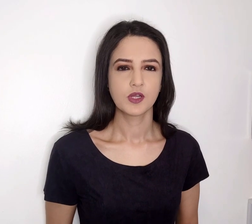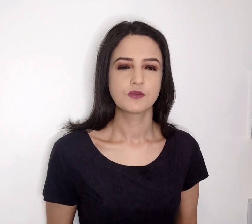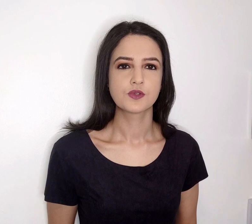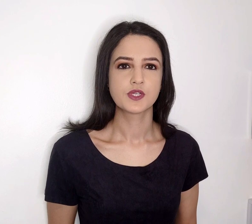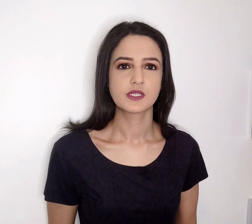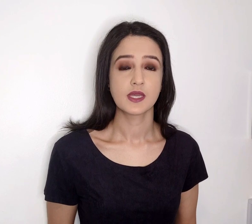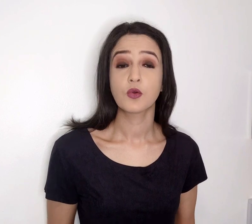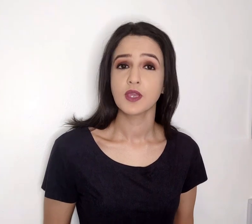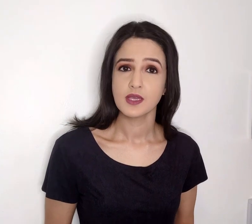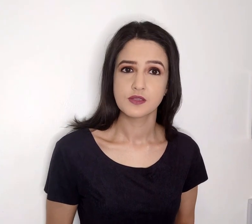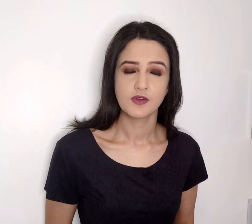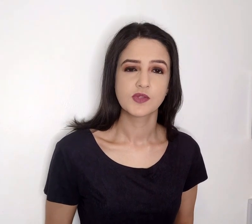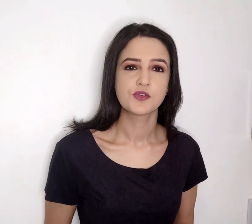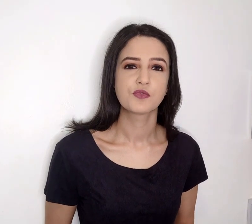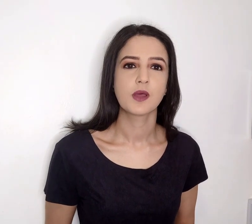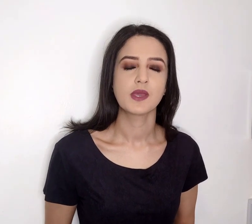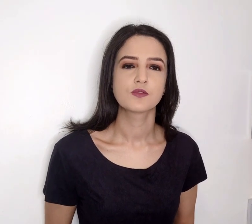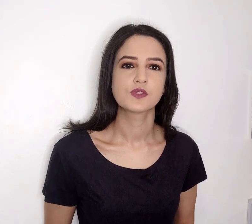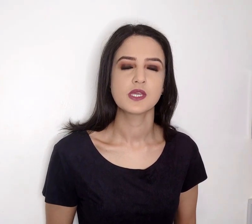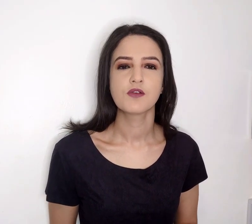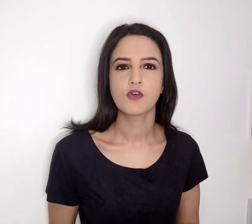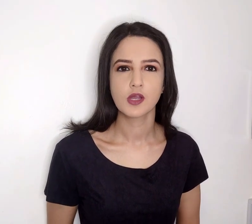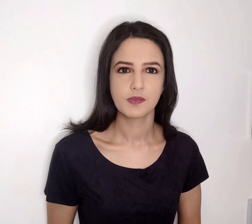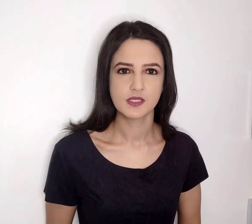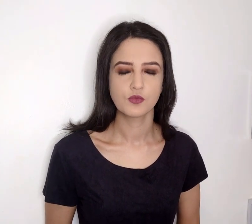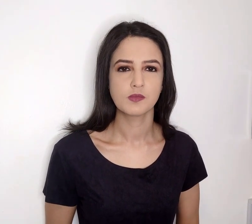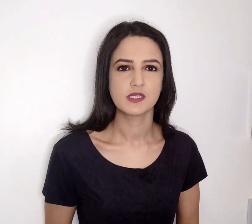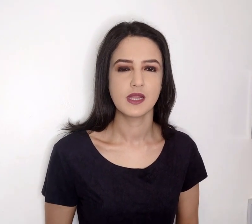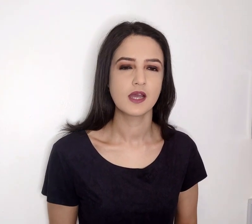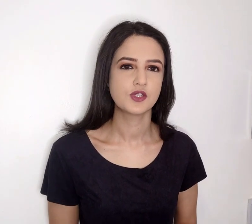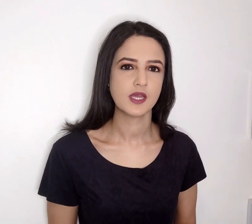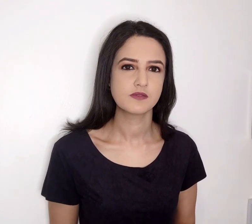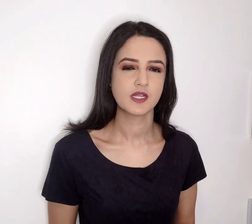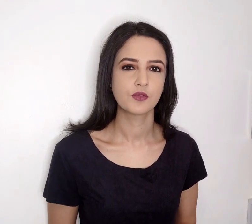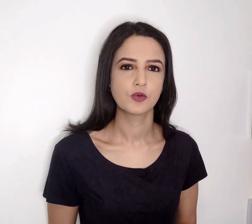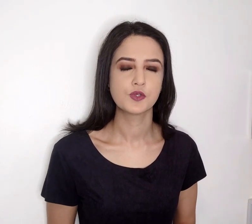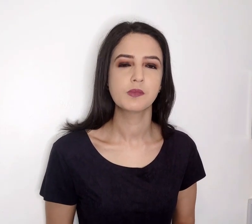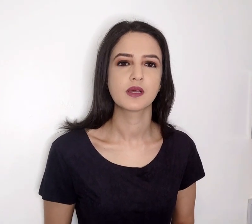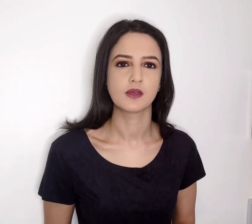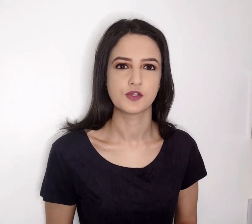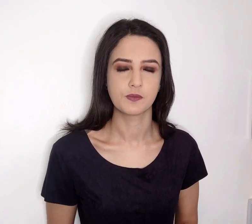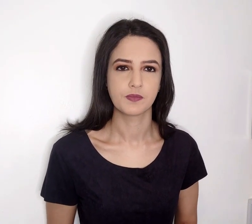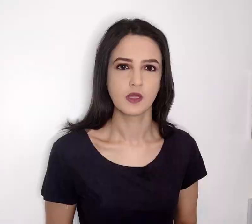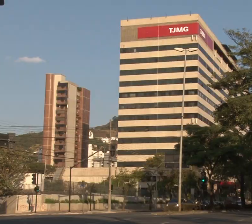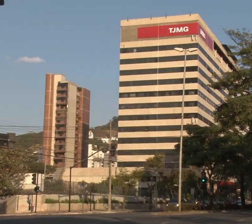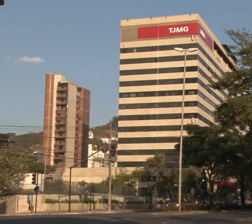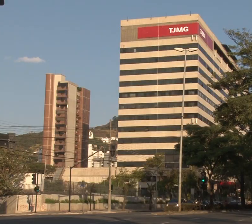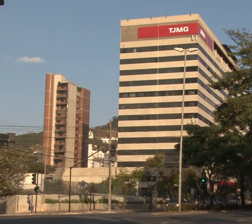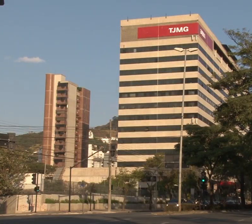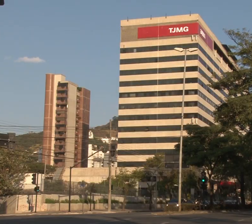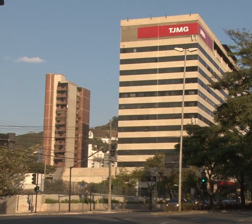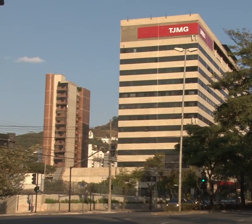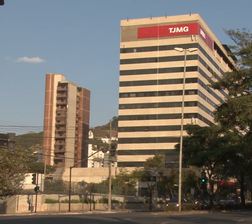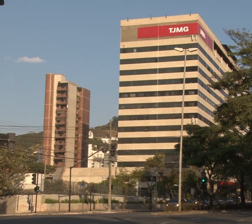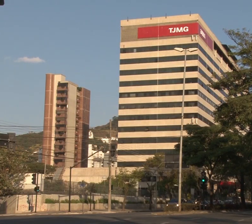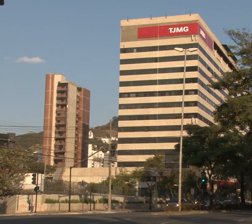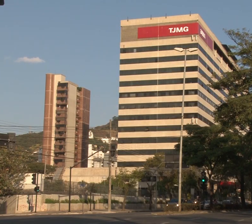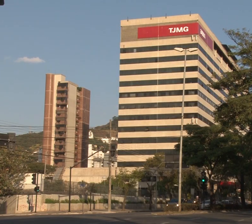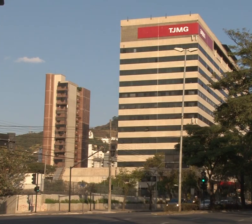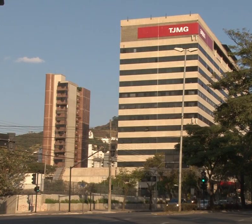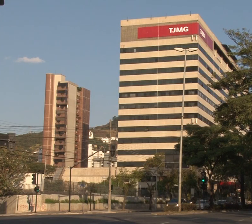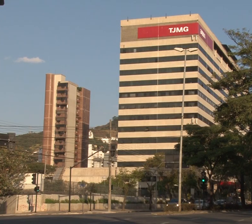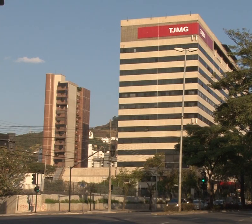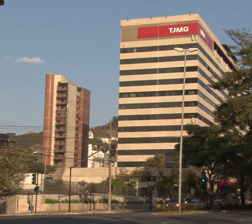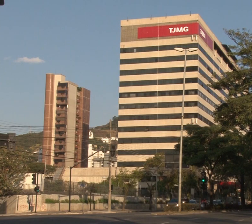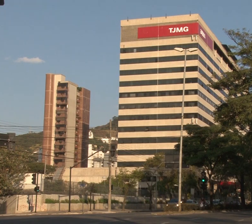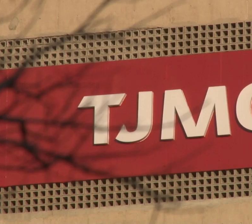Superior Tribunal de Justiça reconhece falta de fundamentos e revoga a prisão domiciliar de ex-vereador de Uberlândia. O Tribunal de Justiça de